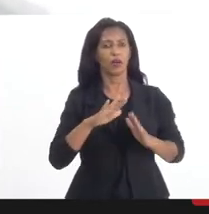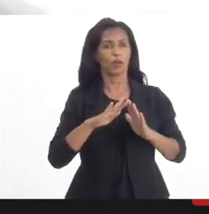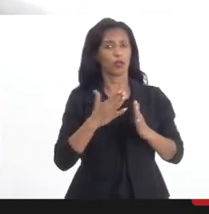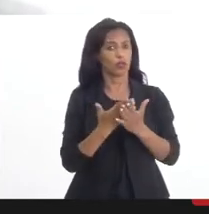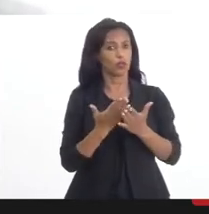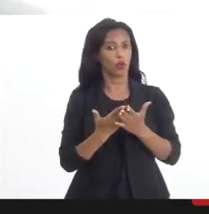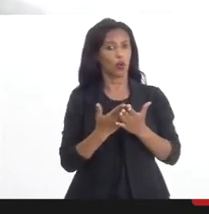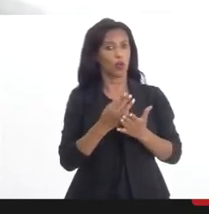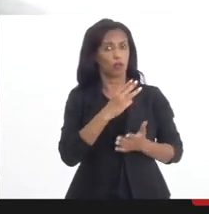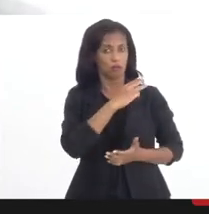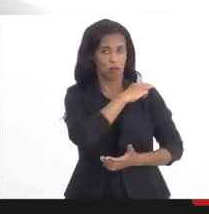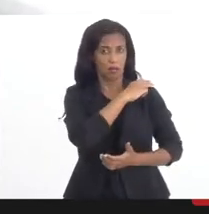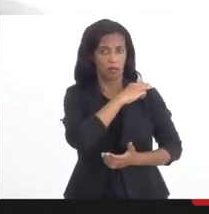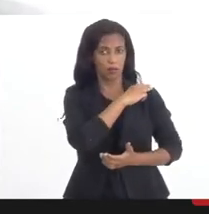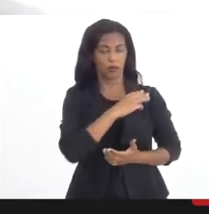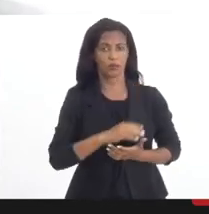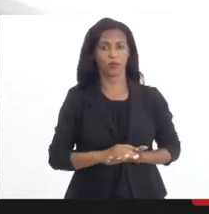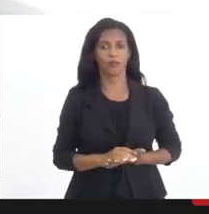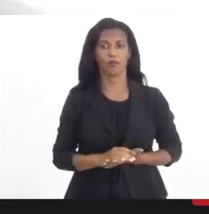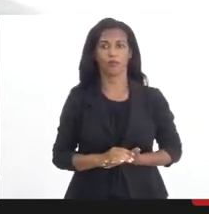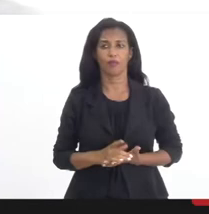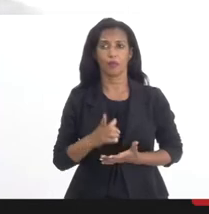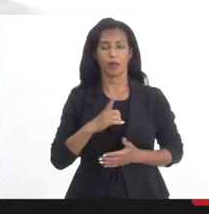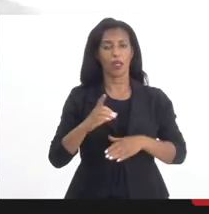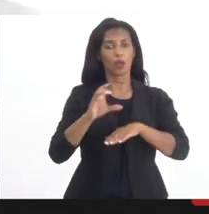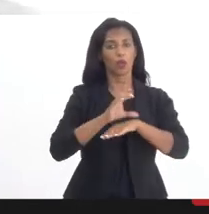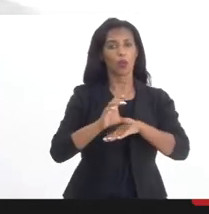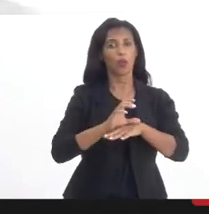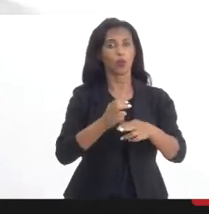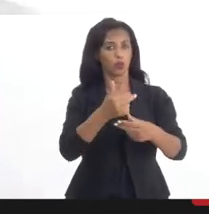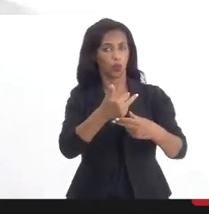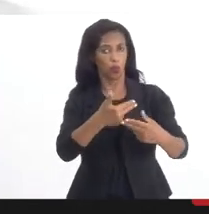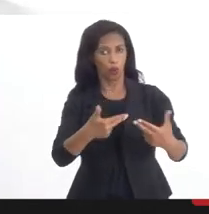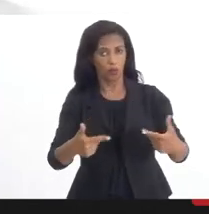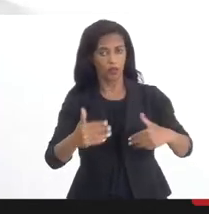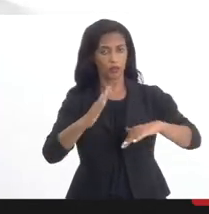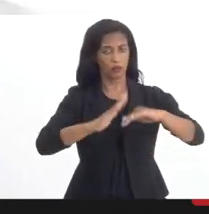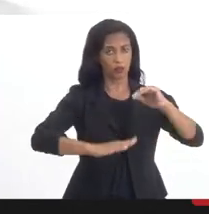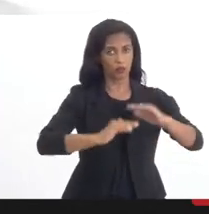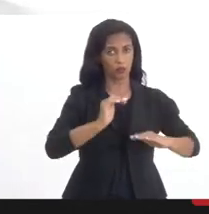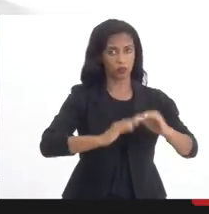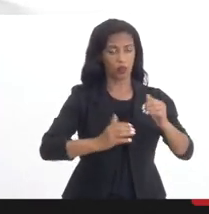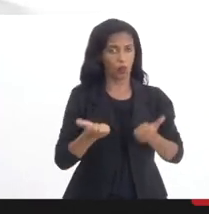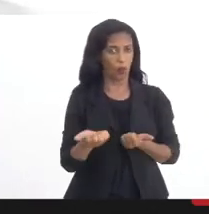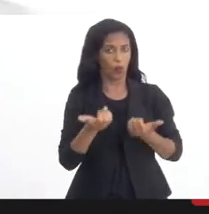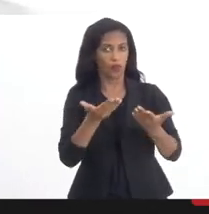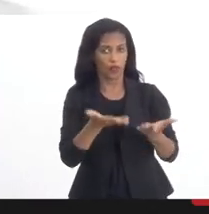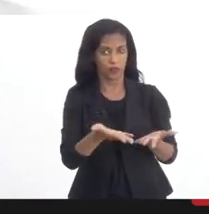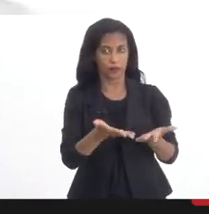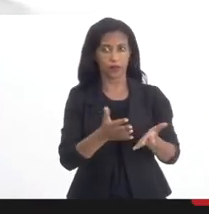de ensino médio, comporta cursos de qualificação, oferecidos de forma,